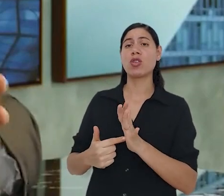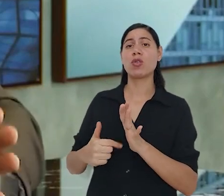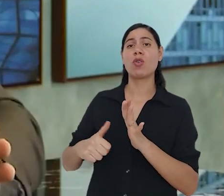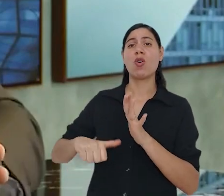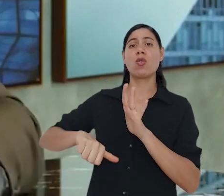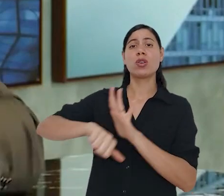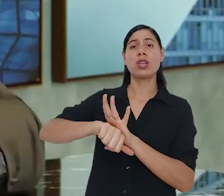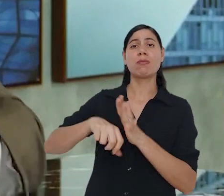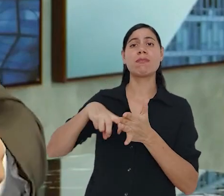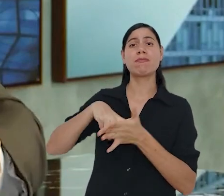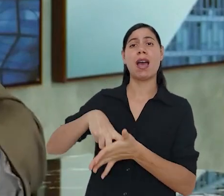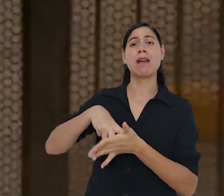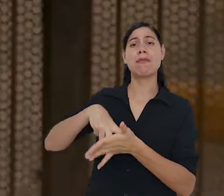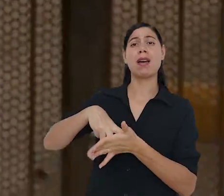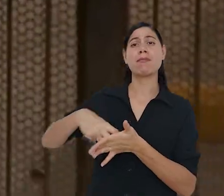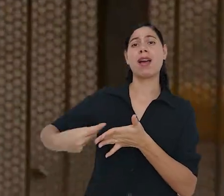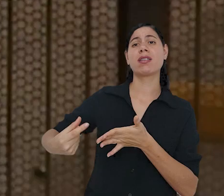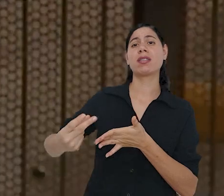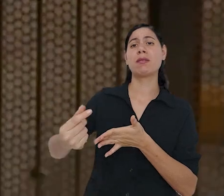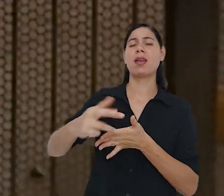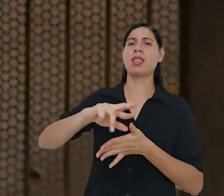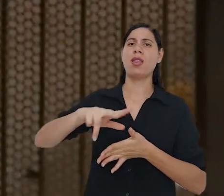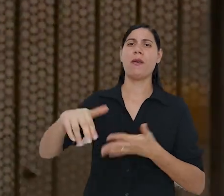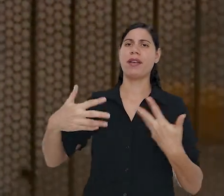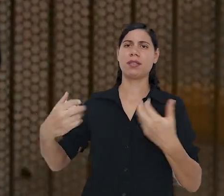o que não é permitido.